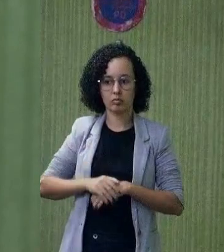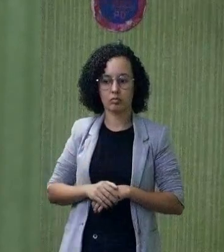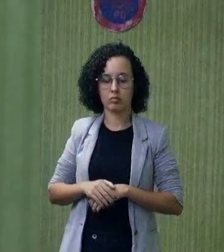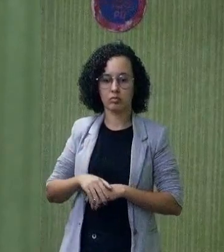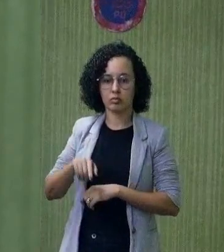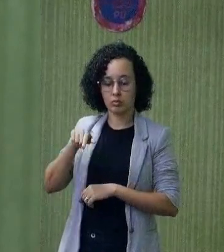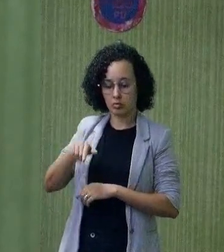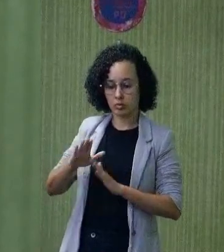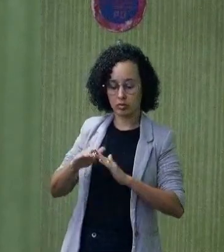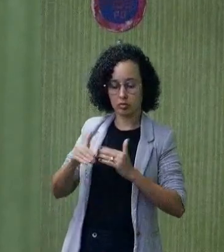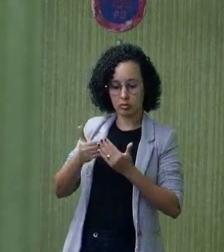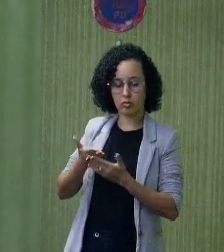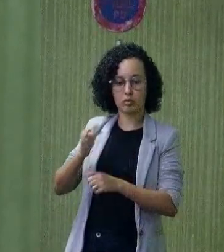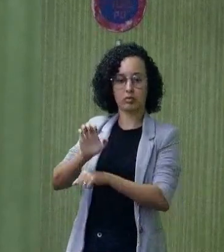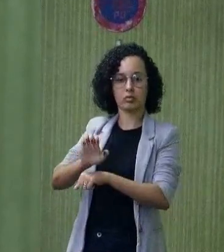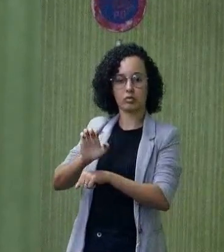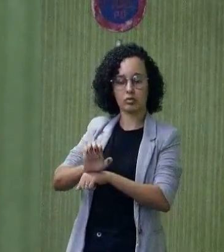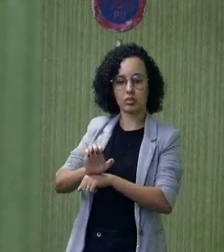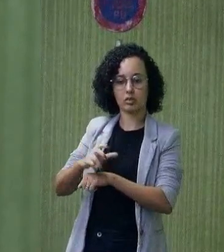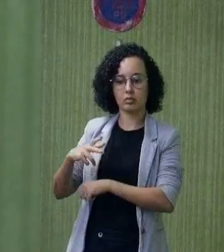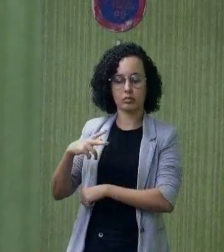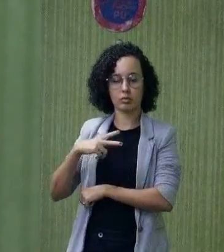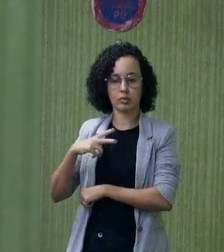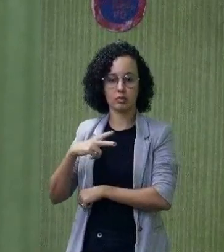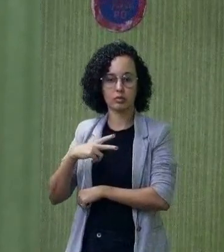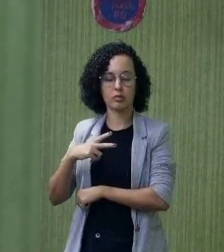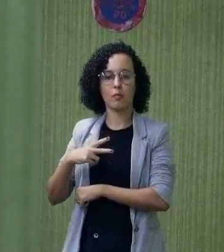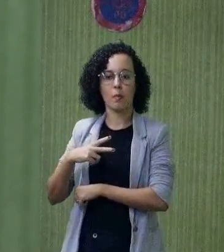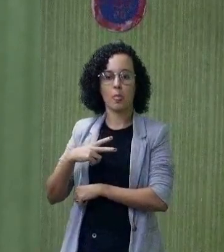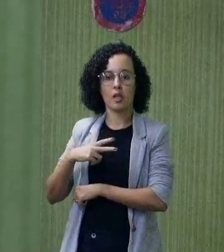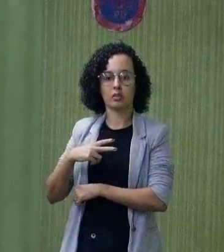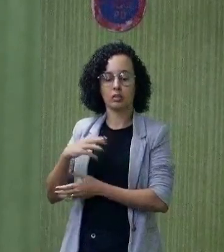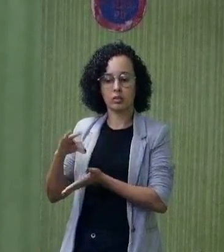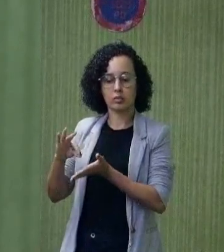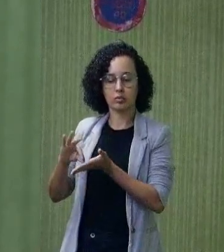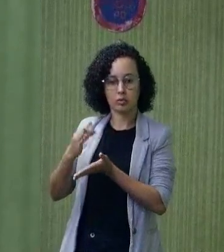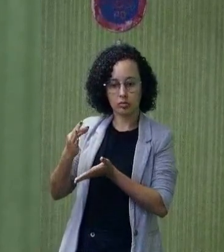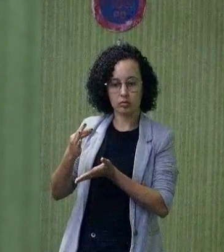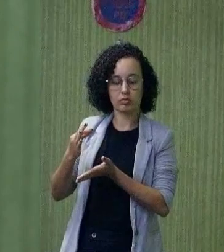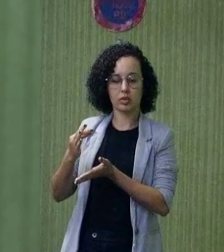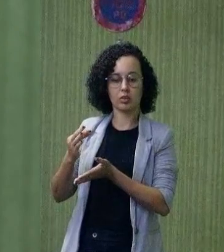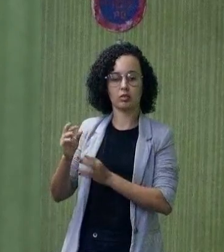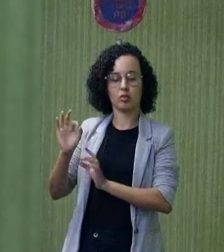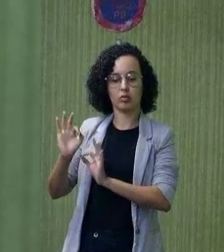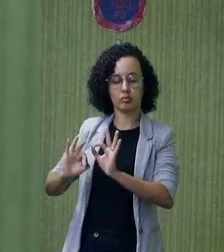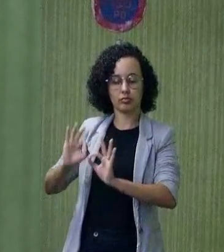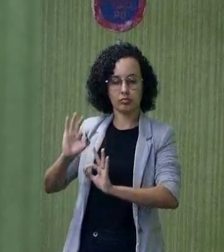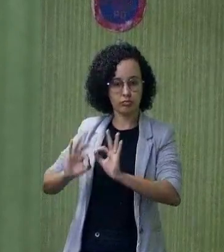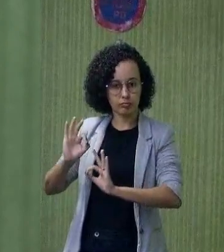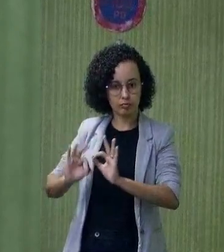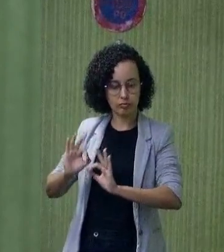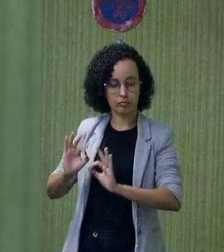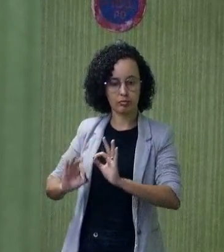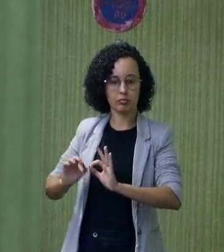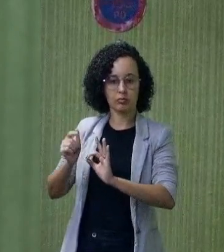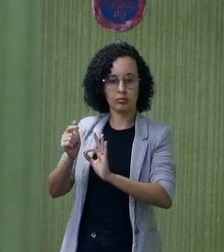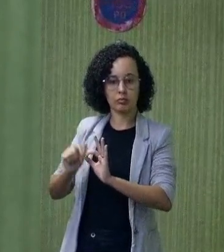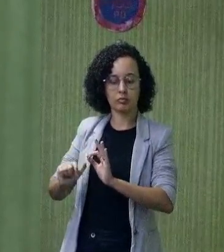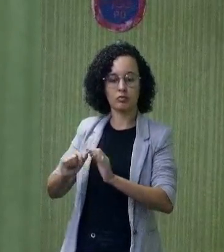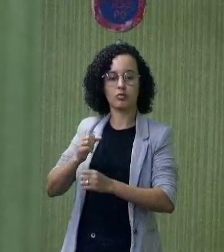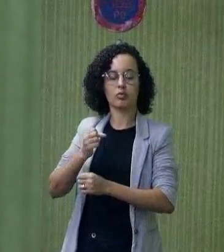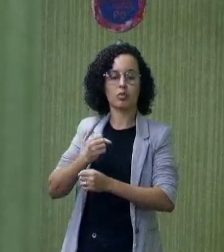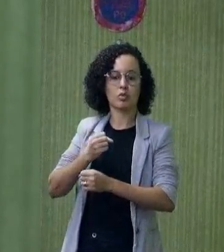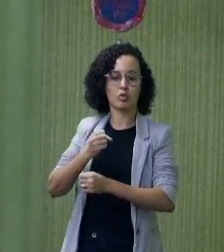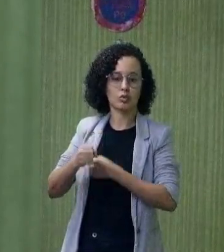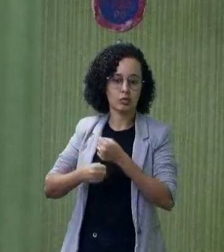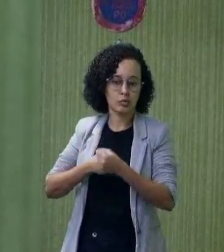escolas estaduais e privadas então autorizando uma reorganização do ano escolar de